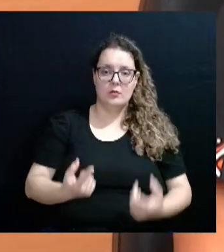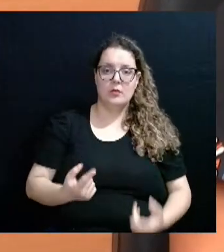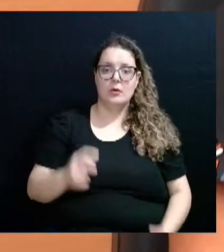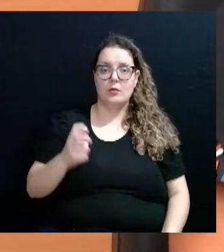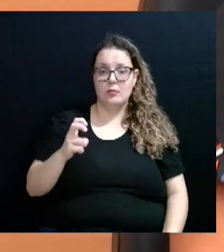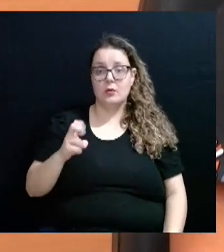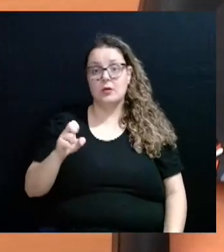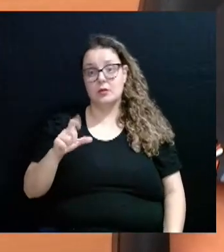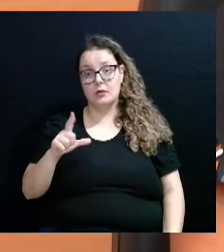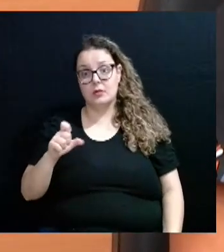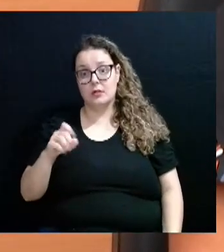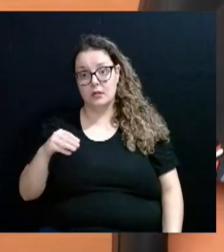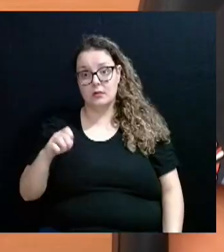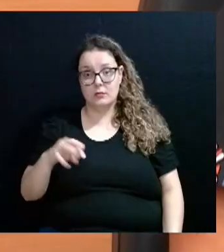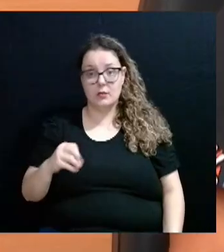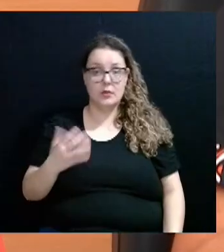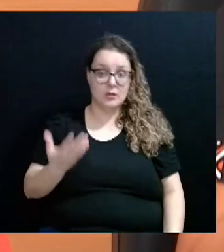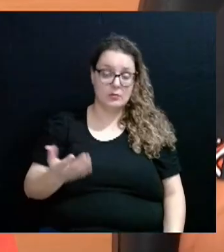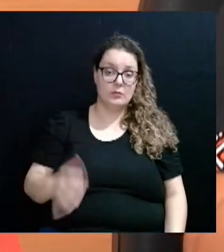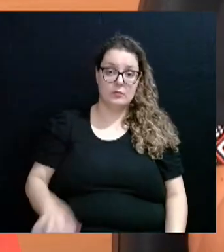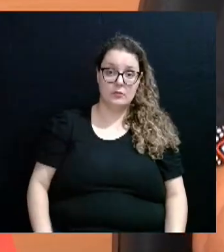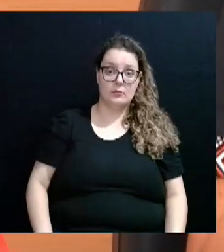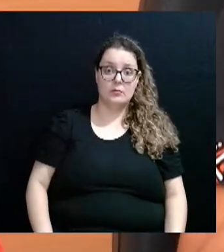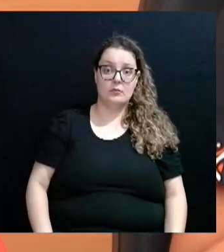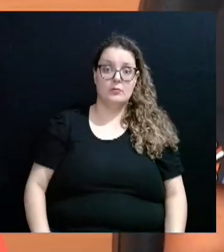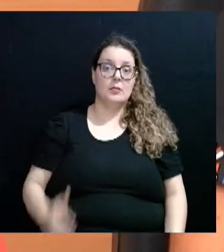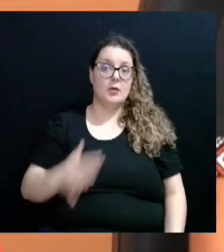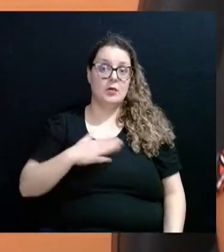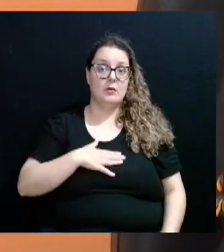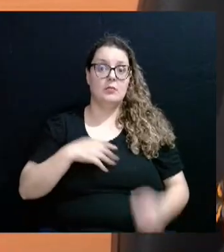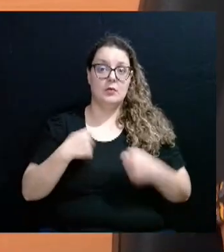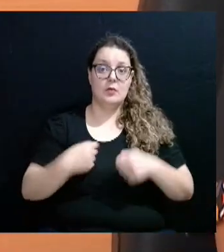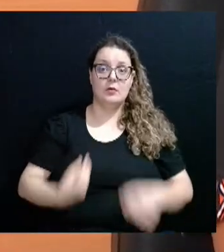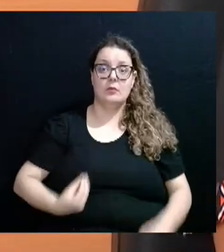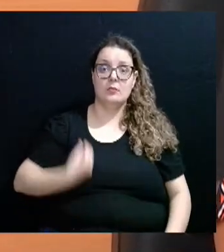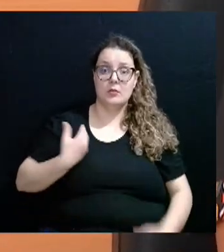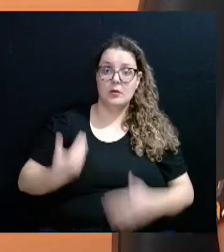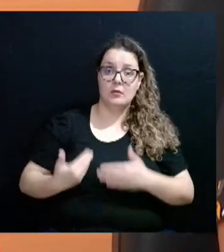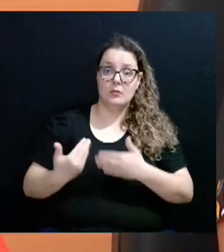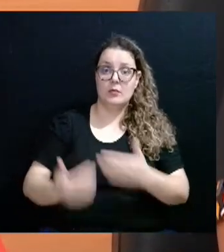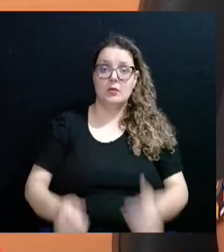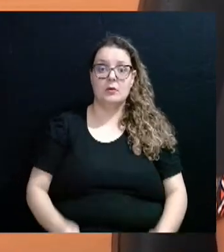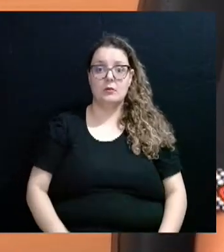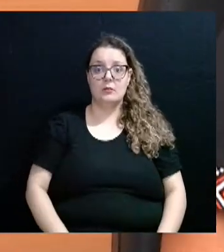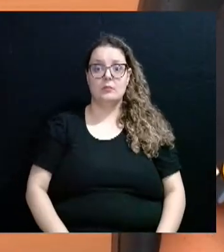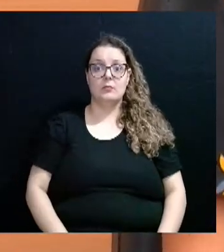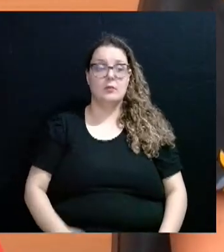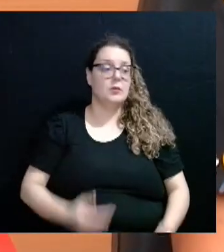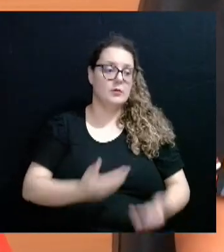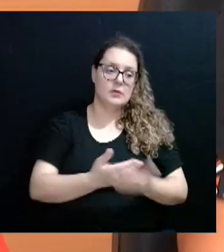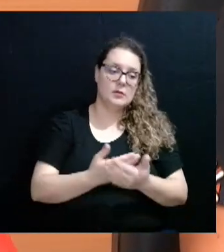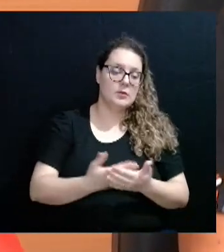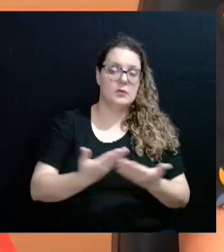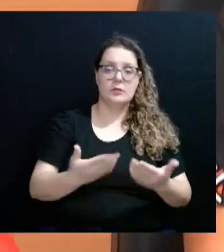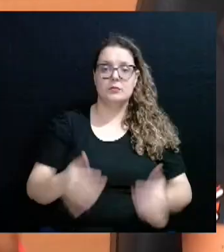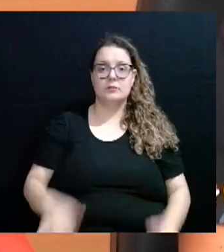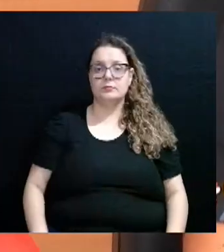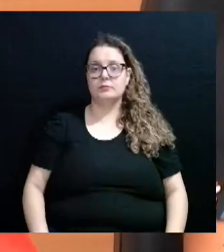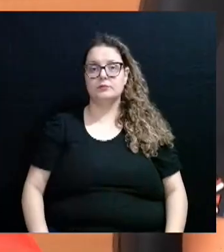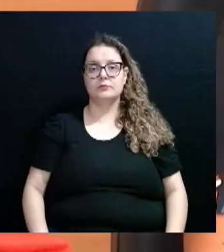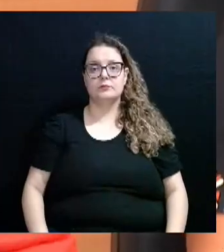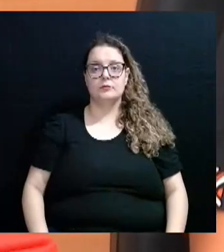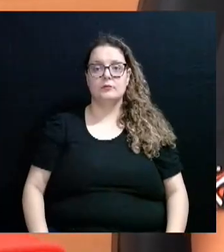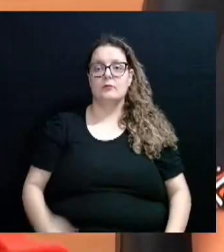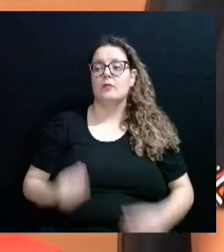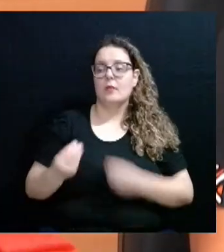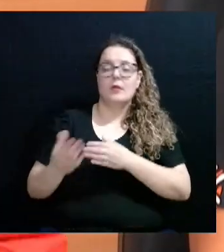a minha necessidade de sobrevivência? Pô, o estudo, mano. como que eu vou... é assim, assim, assado. Voltei a